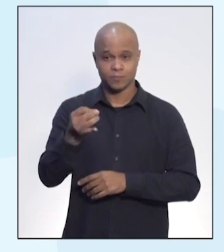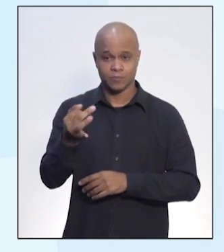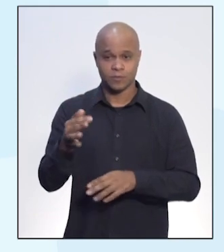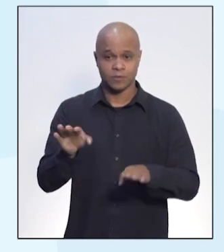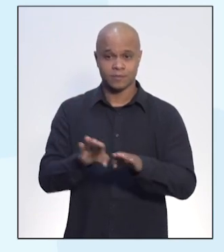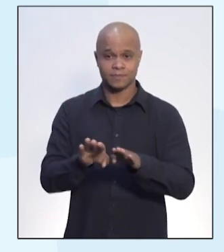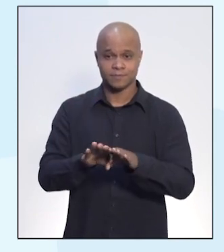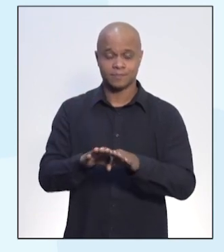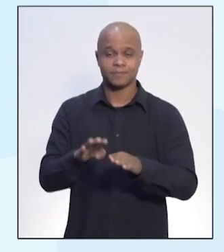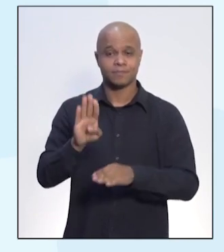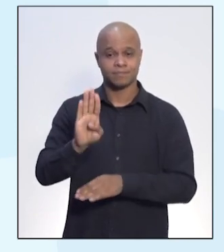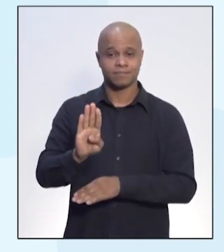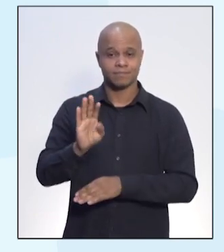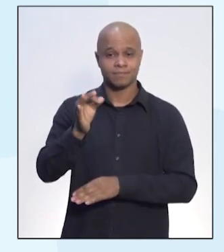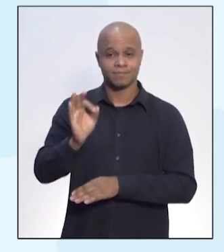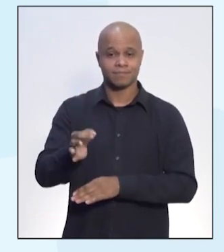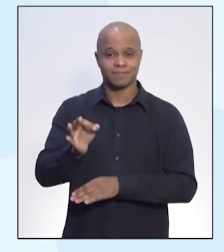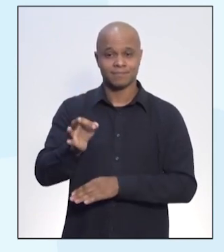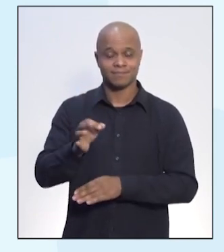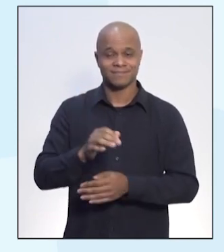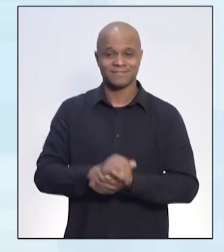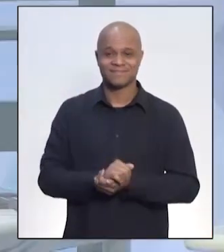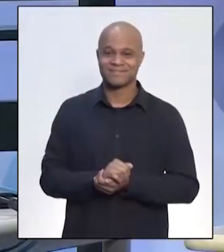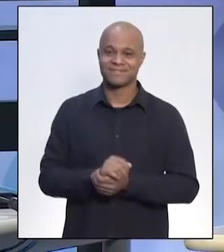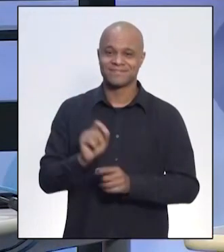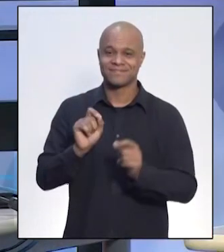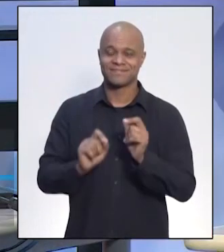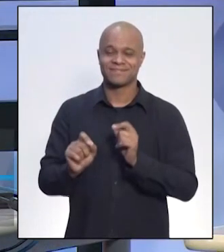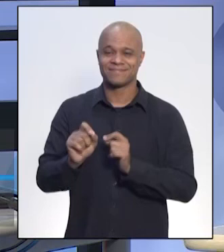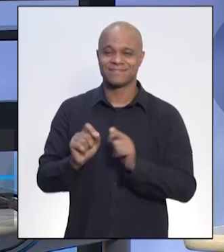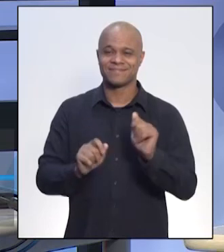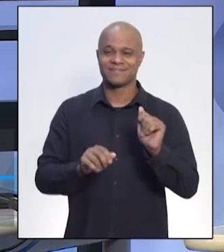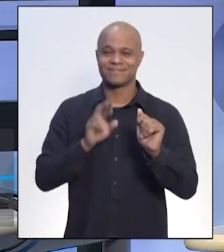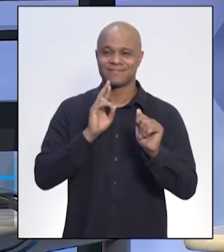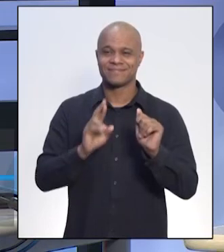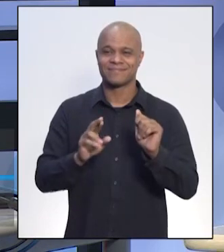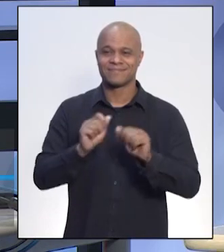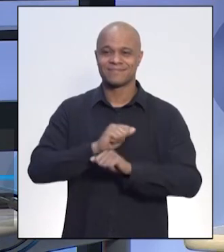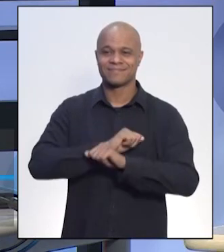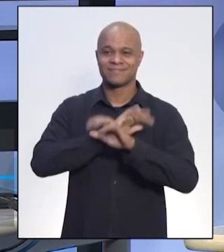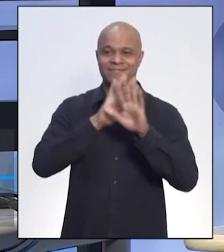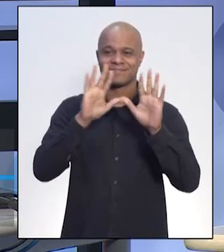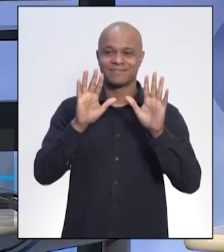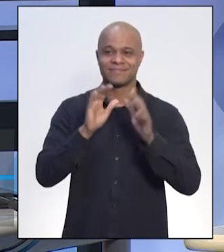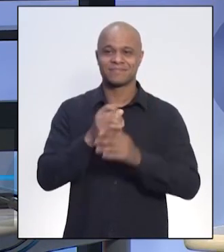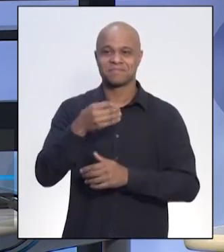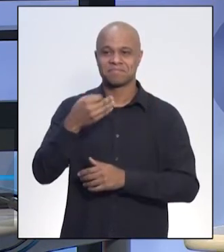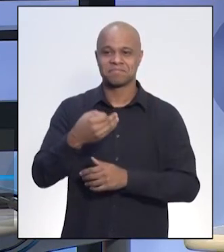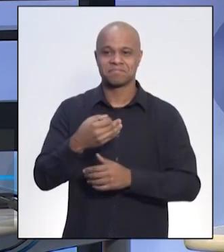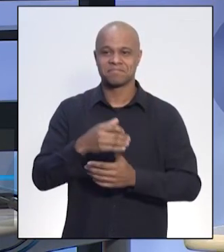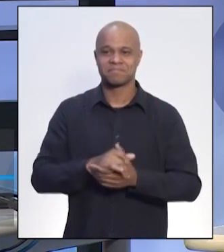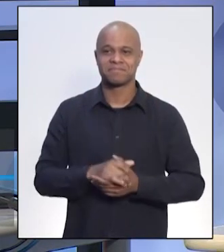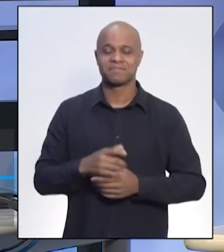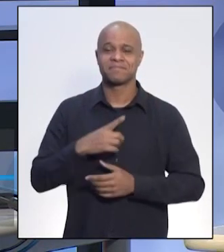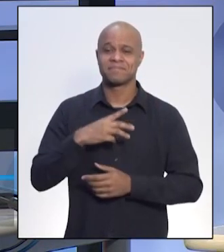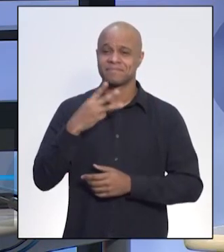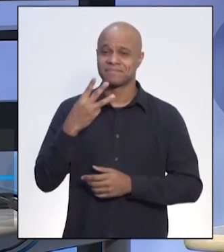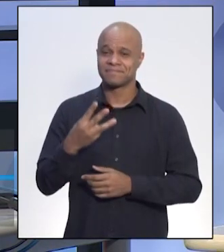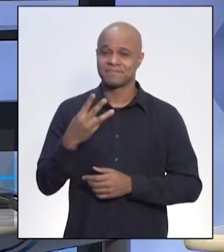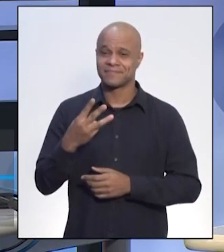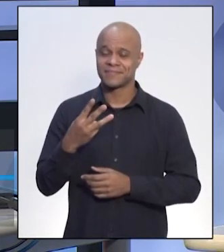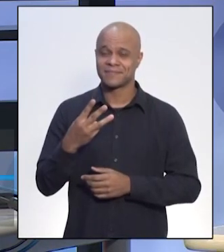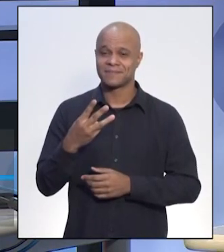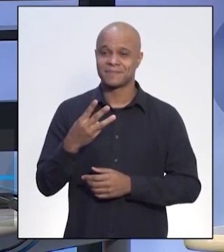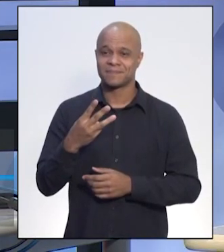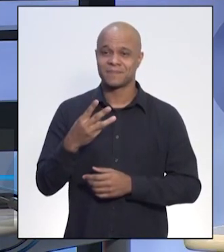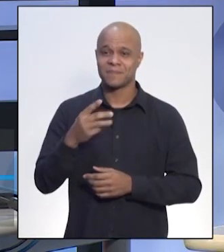Então, é a letra B. Quem respondeu letra A, acho que deu para clarear um pouquinho a ideia, perfeito? Então, eu tenho 3 átomos de X